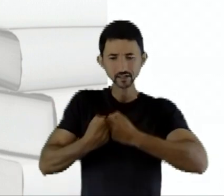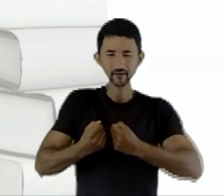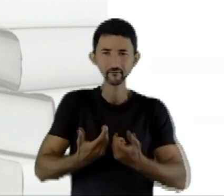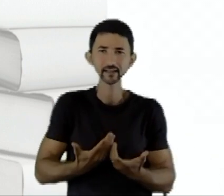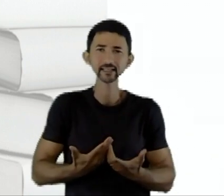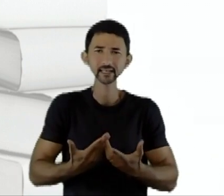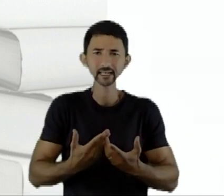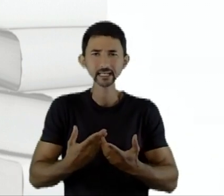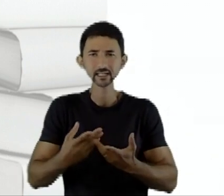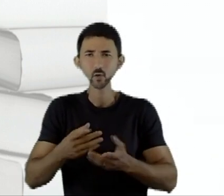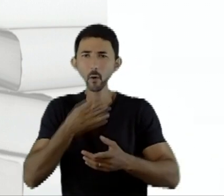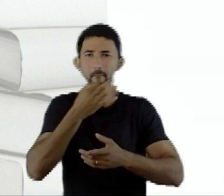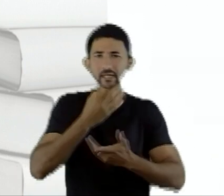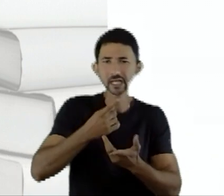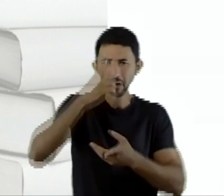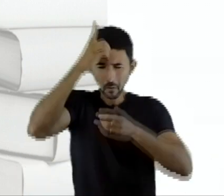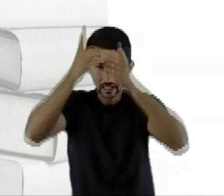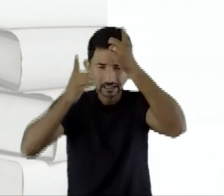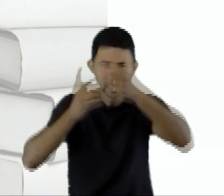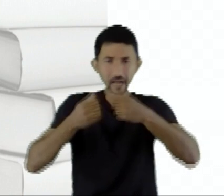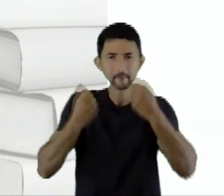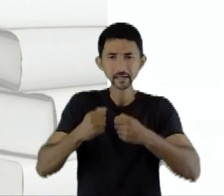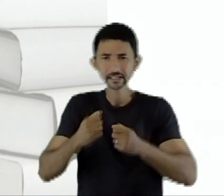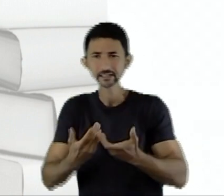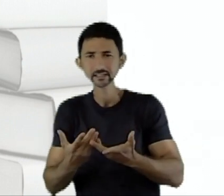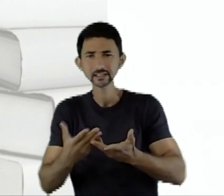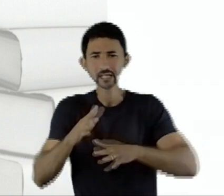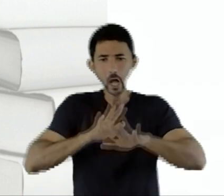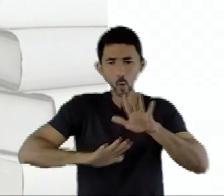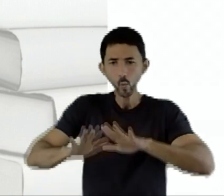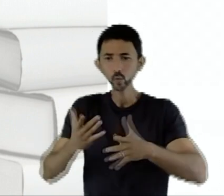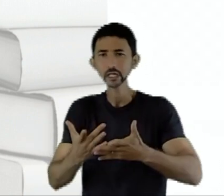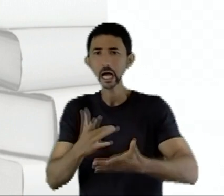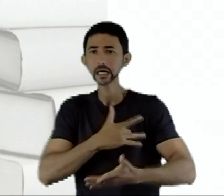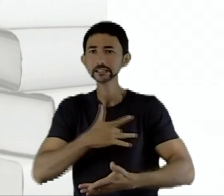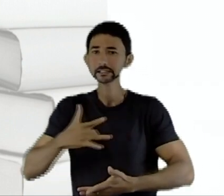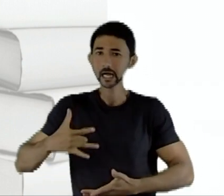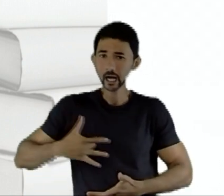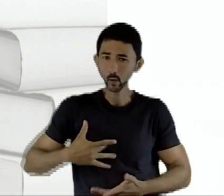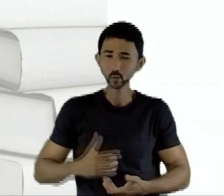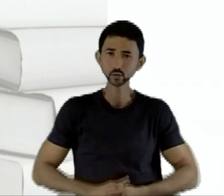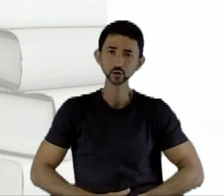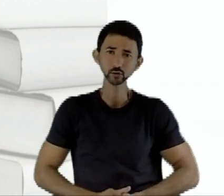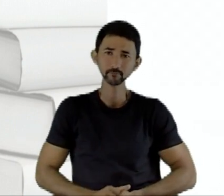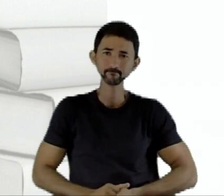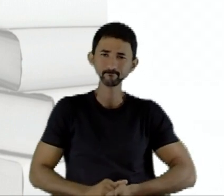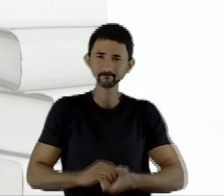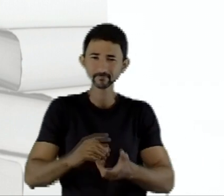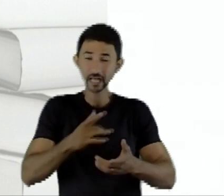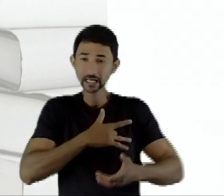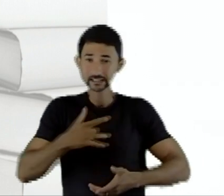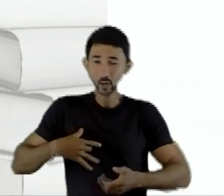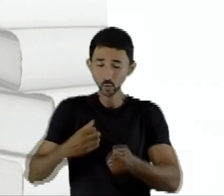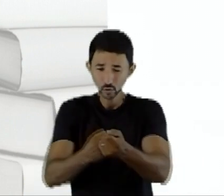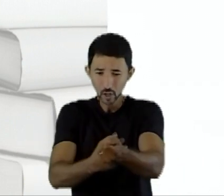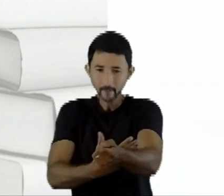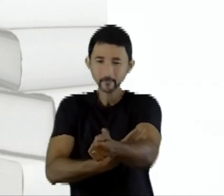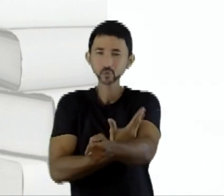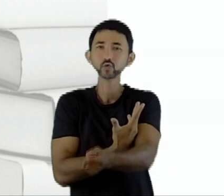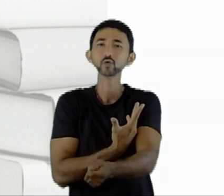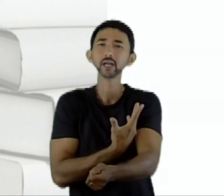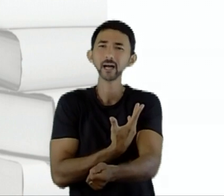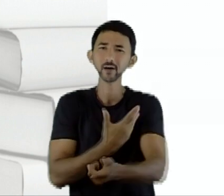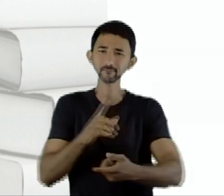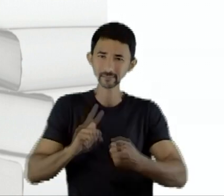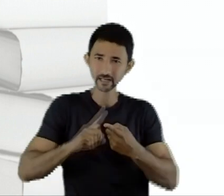defendendo a ideia de que é preciso cuidar da saúde da saúde emocional, para que a saúde